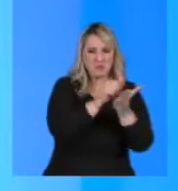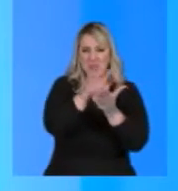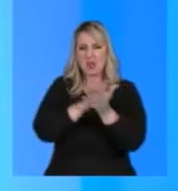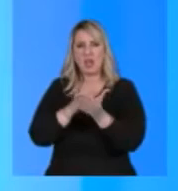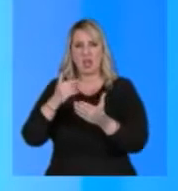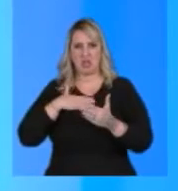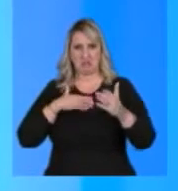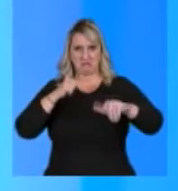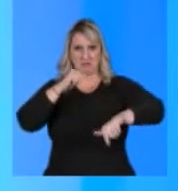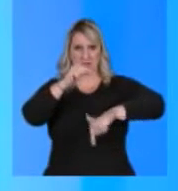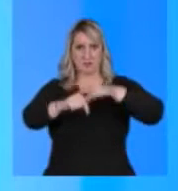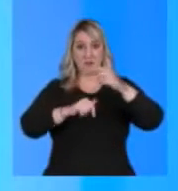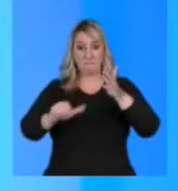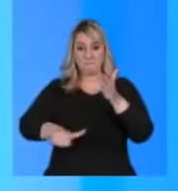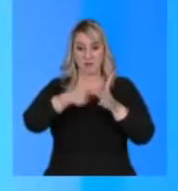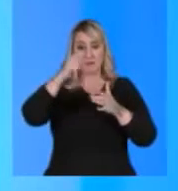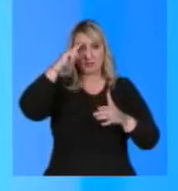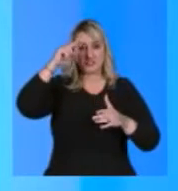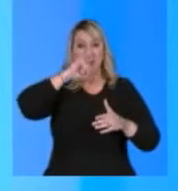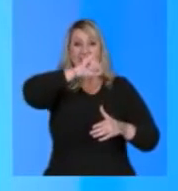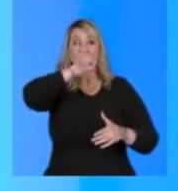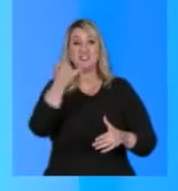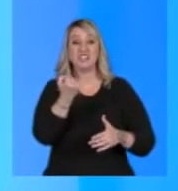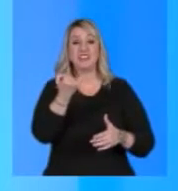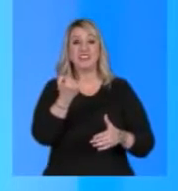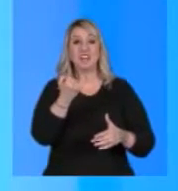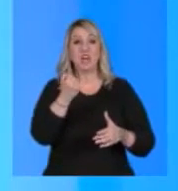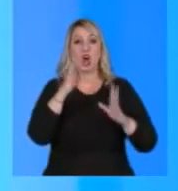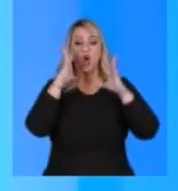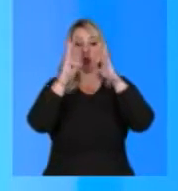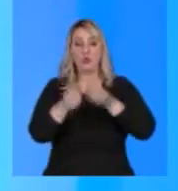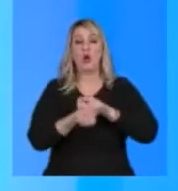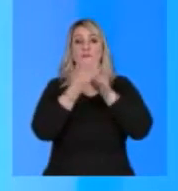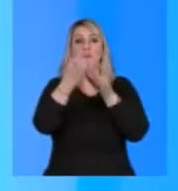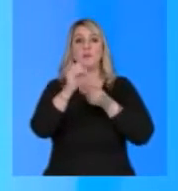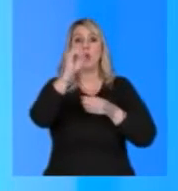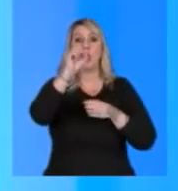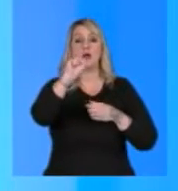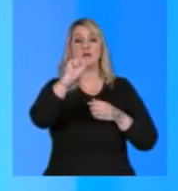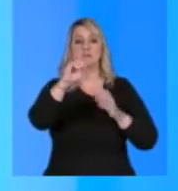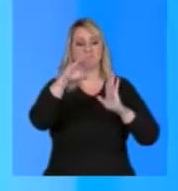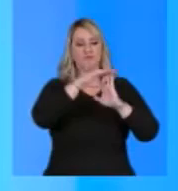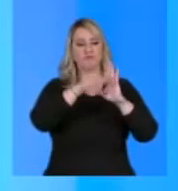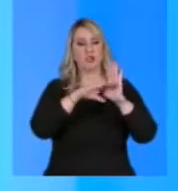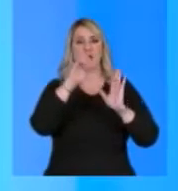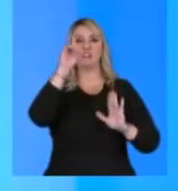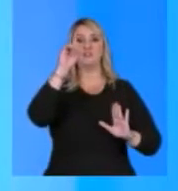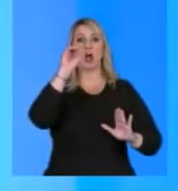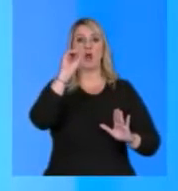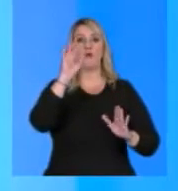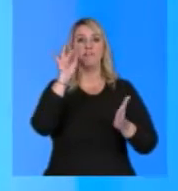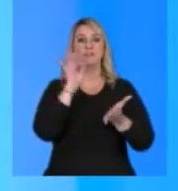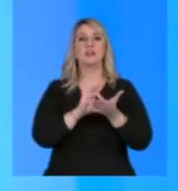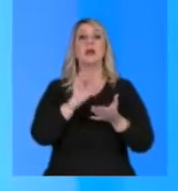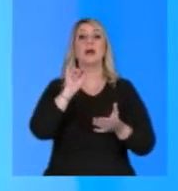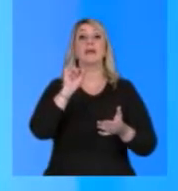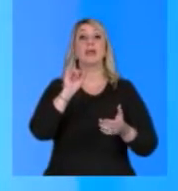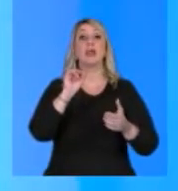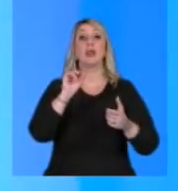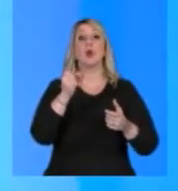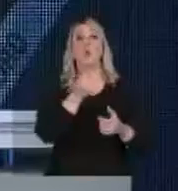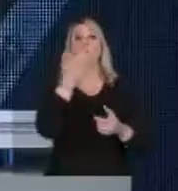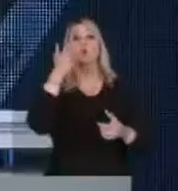trabalhar para que no 1º de janeiro todos informações noroeste sejam publicados no diário oficial quem quanto ganha e onde